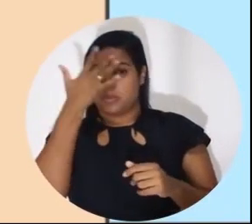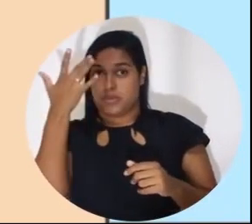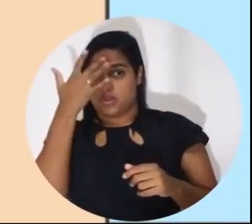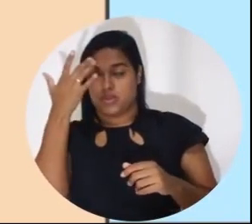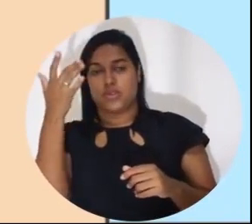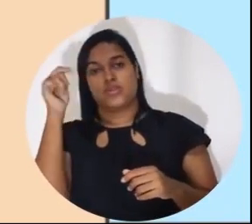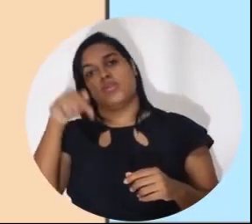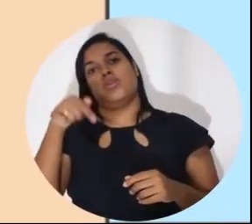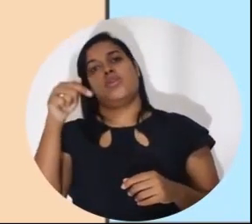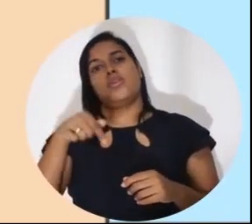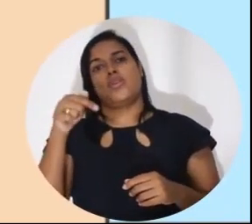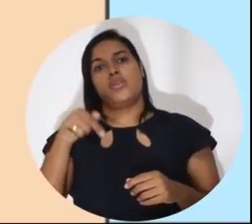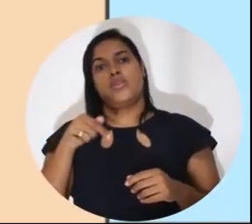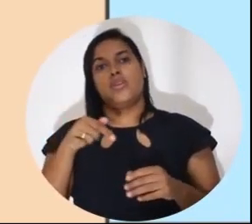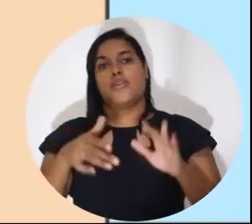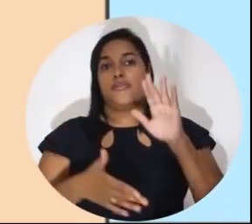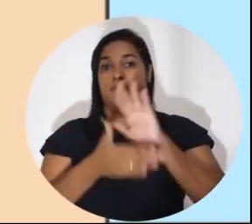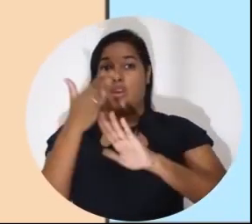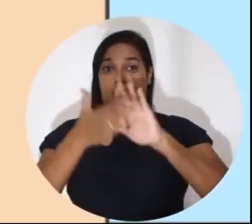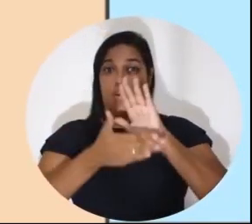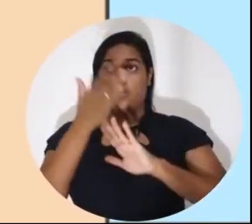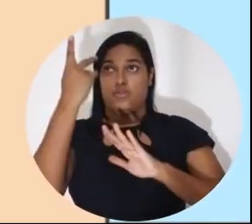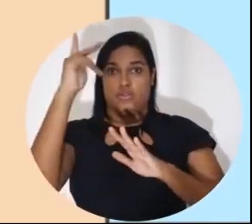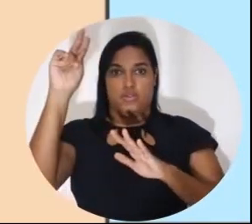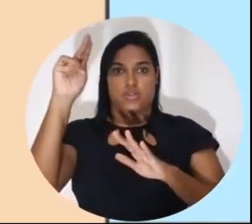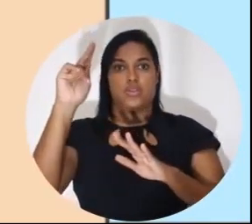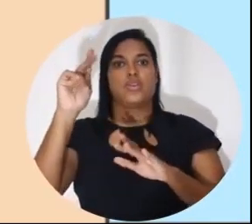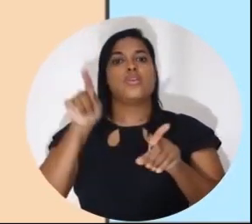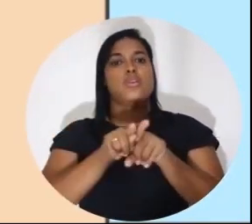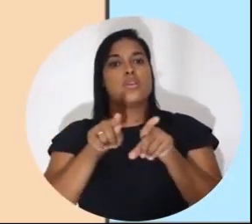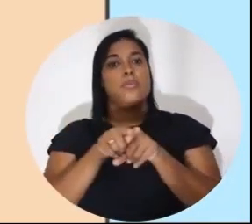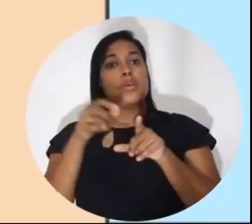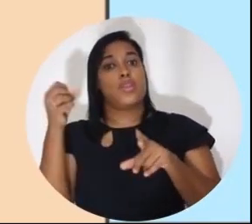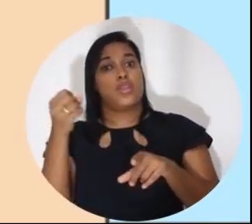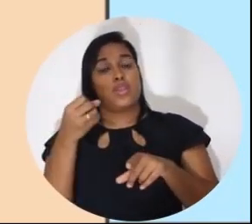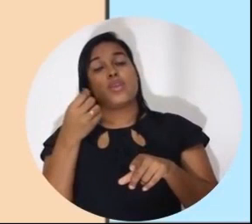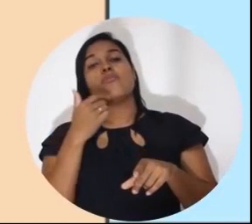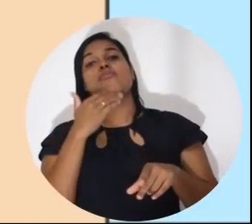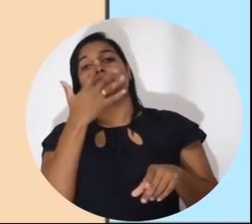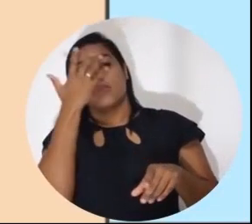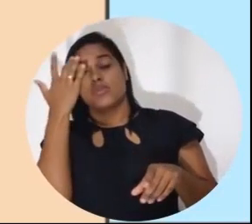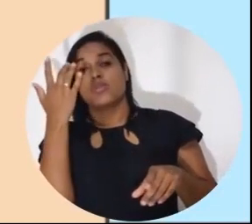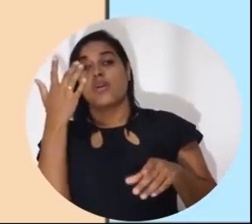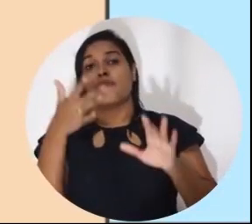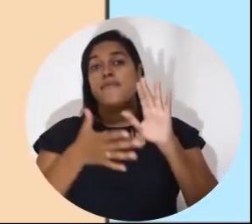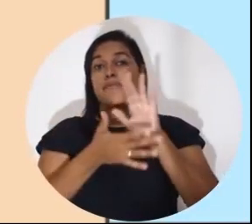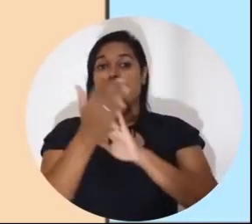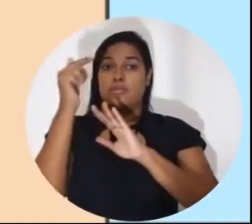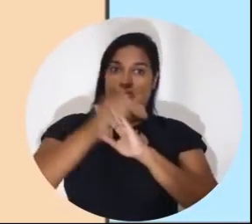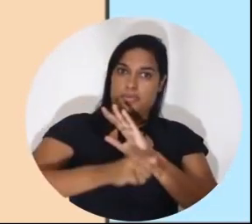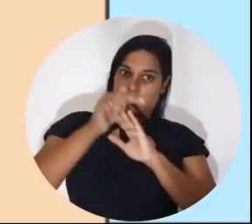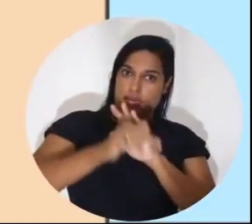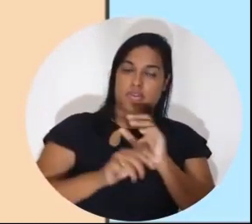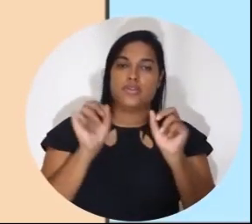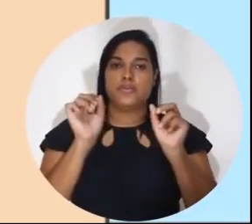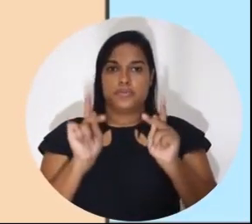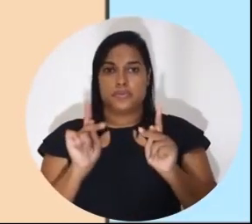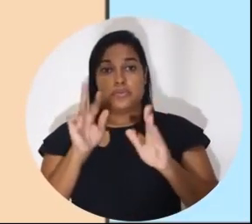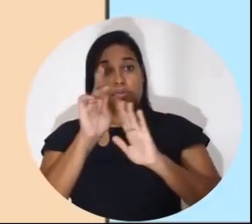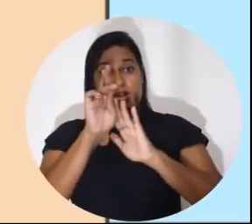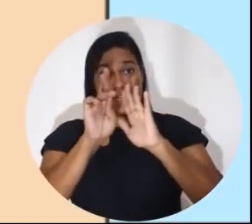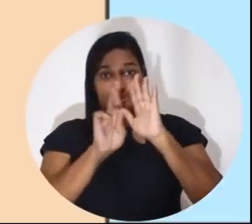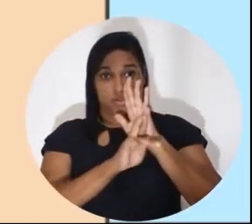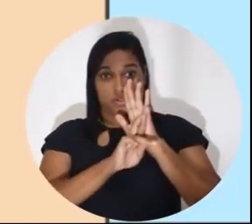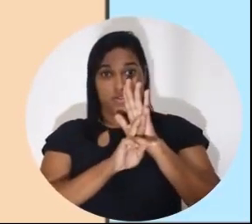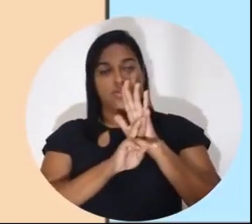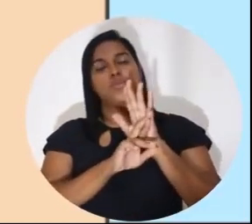pessoas daqui em viagens ao exterior e de não residentes em viagem para cá. Registro